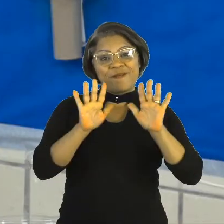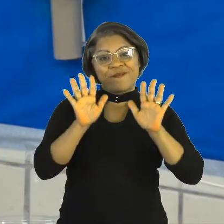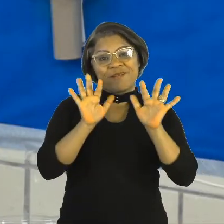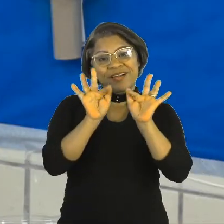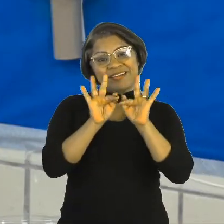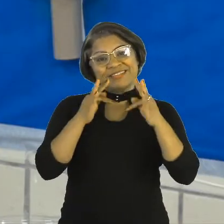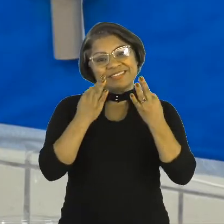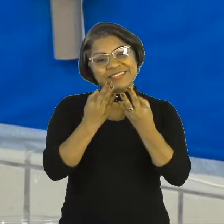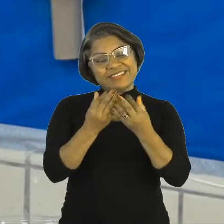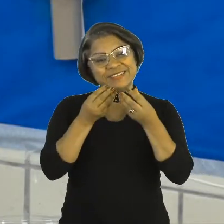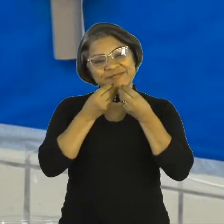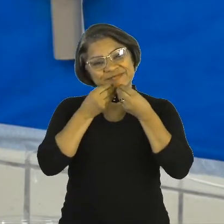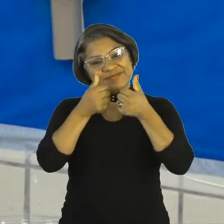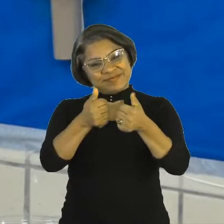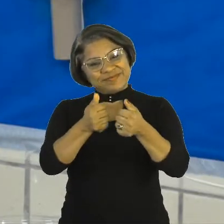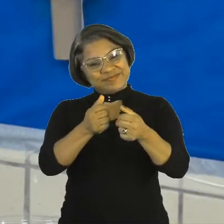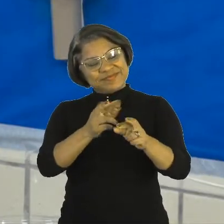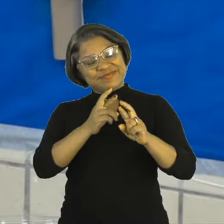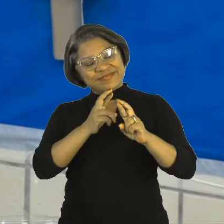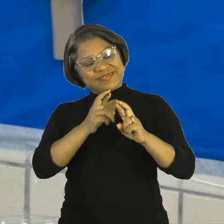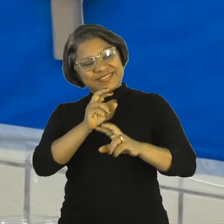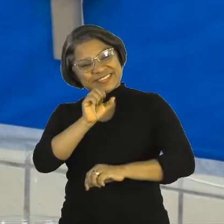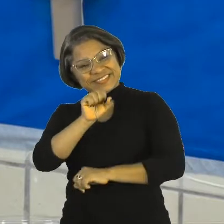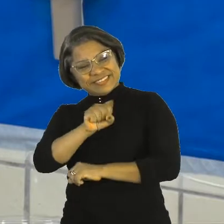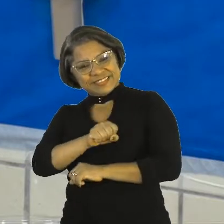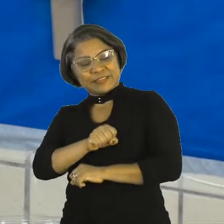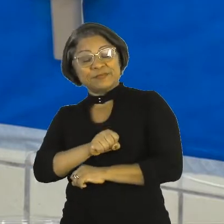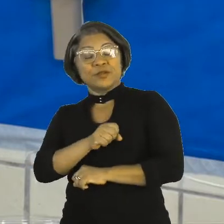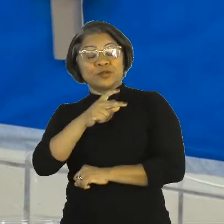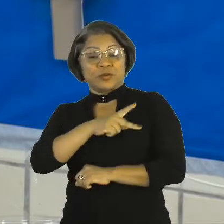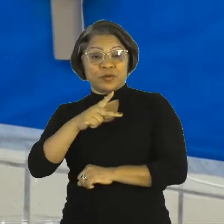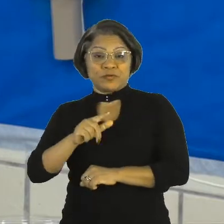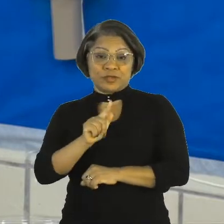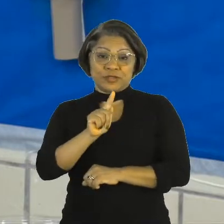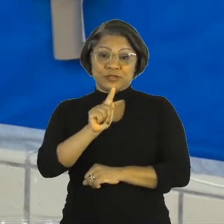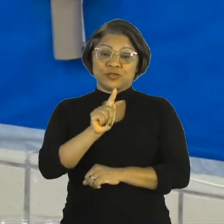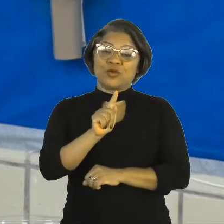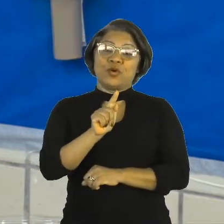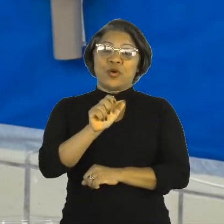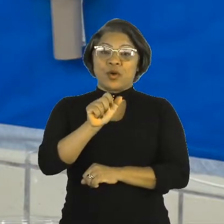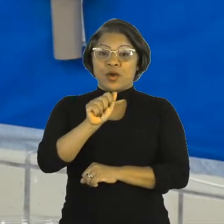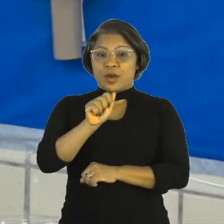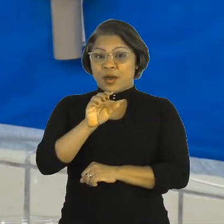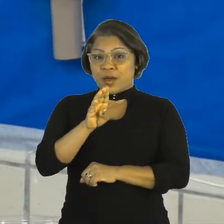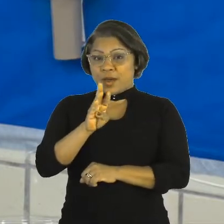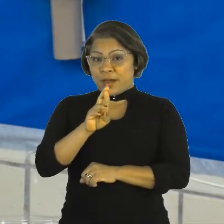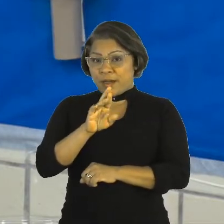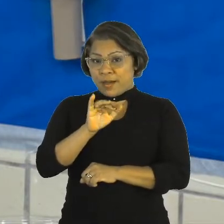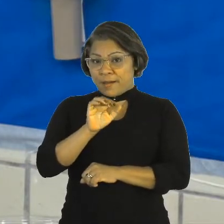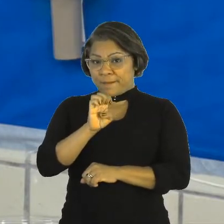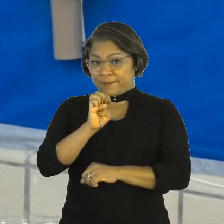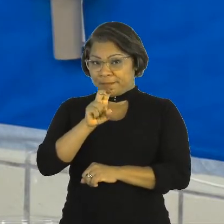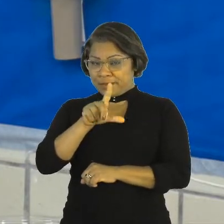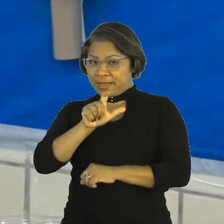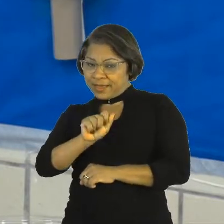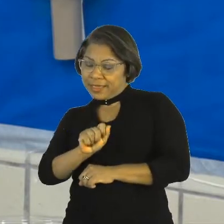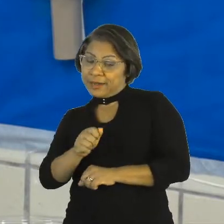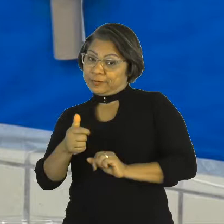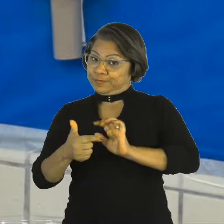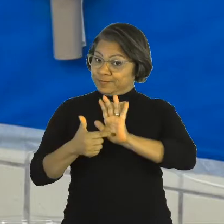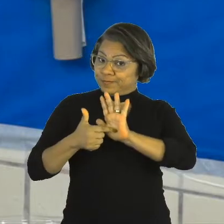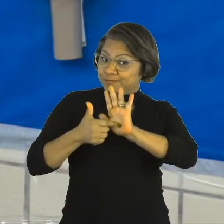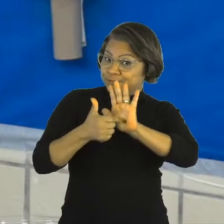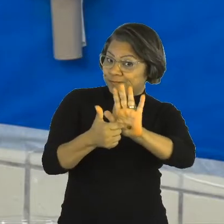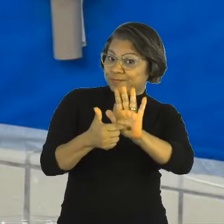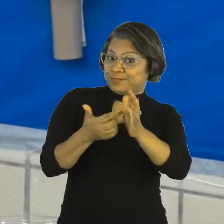família, tudo bem? Espero que sim. Eu sou a professora Gabriela e hoje apresentarei para vocês